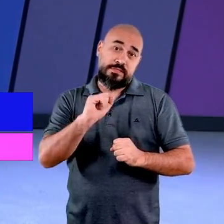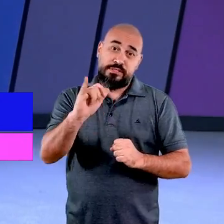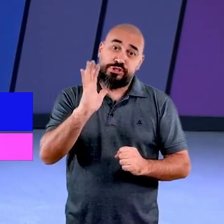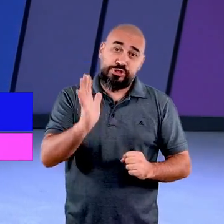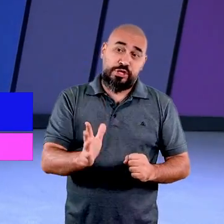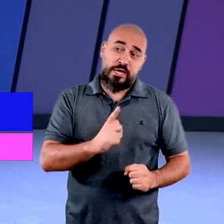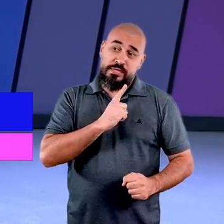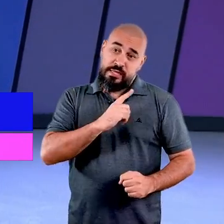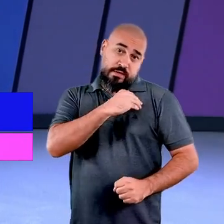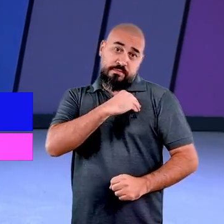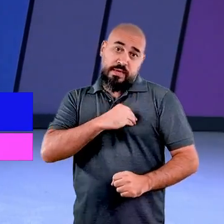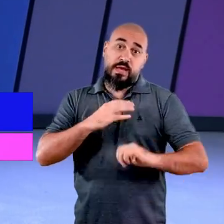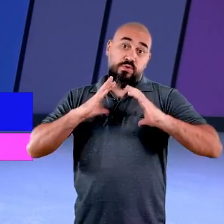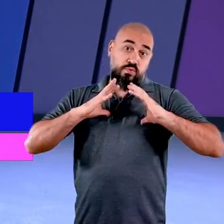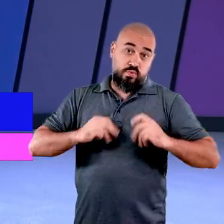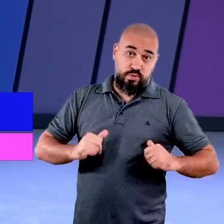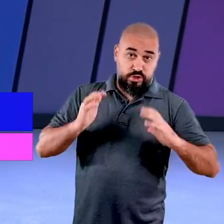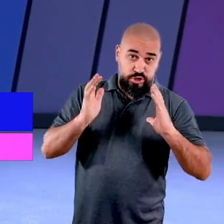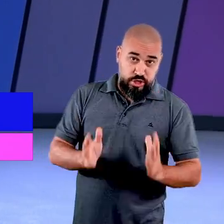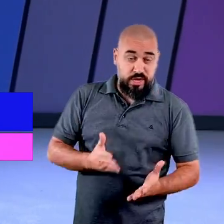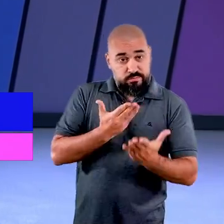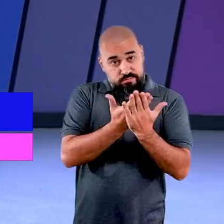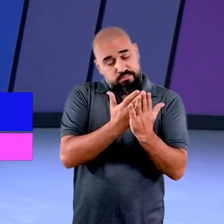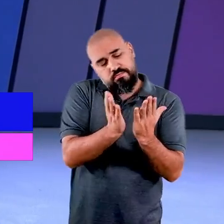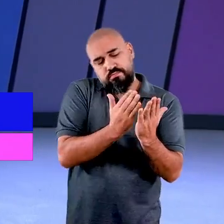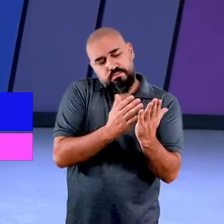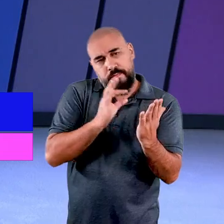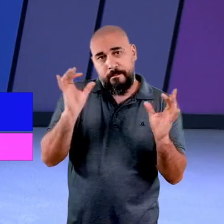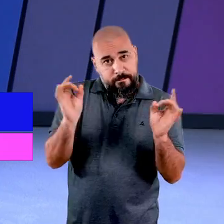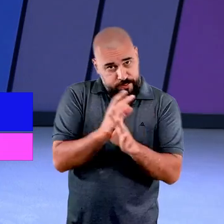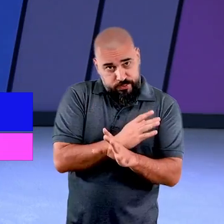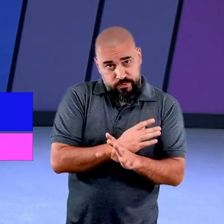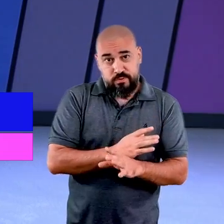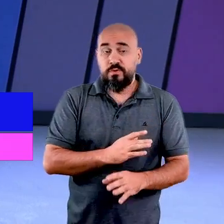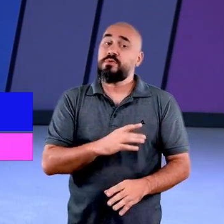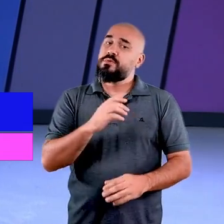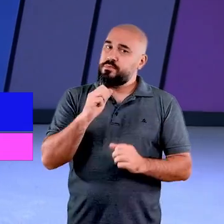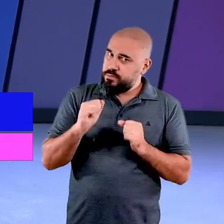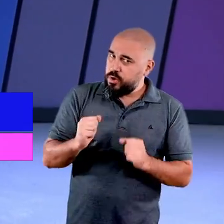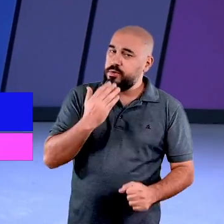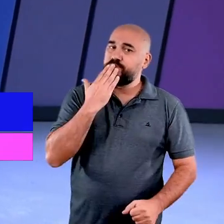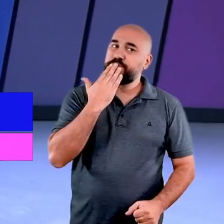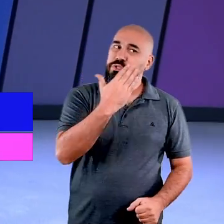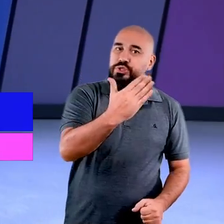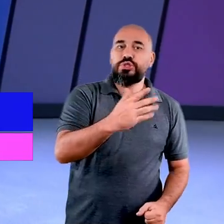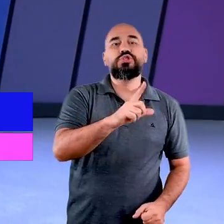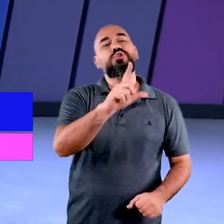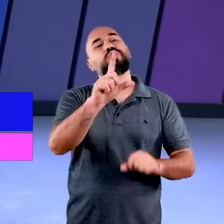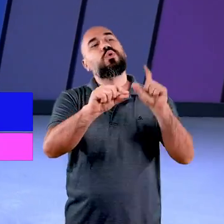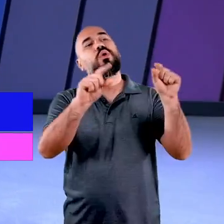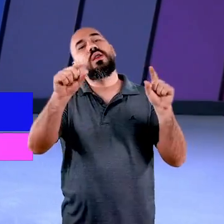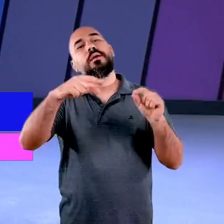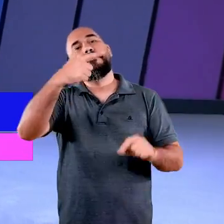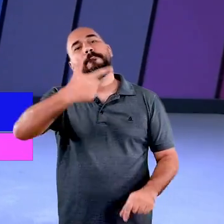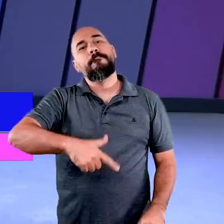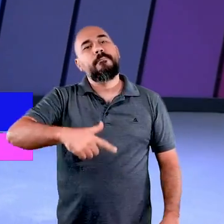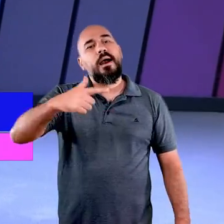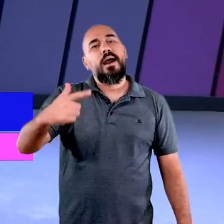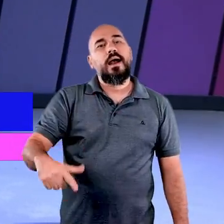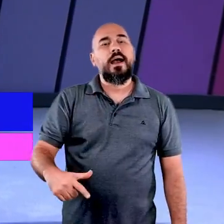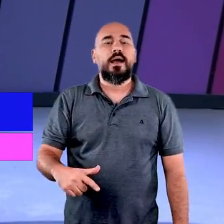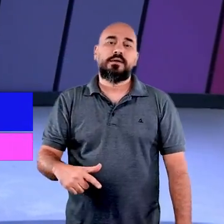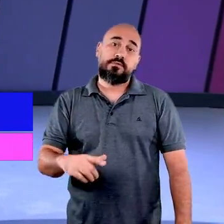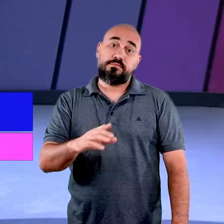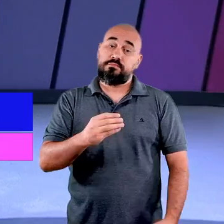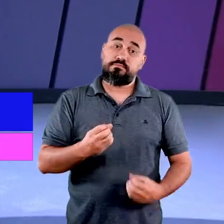você já tem A Cura do Pecado e gostaria de pedir um outro estudo bíblico, entra no nosso site, escolhe um desses estudos e nós vamos enviar